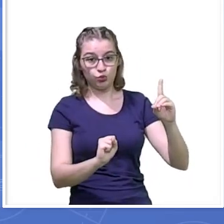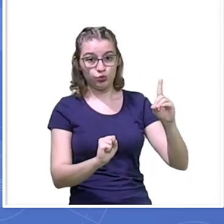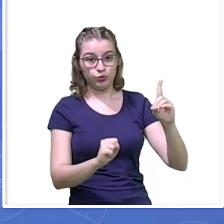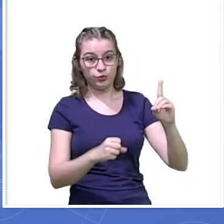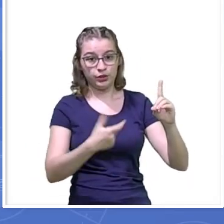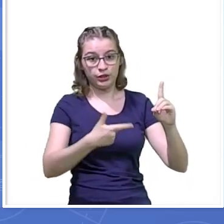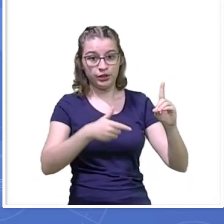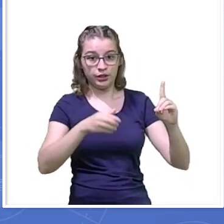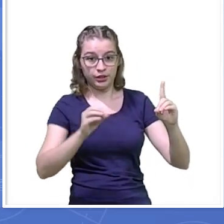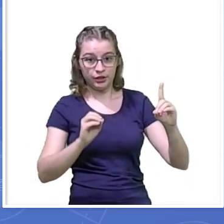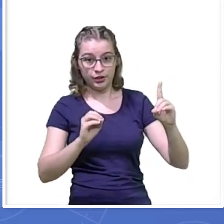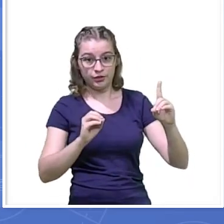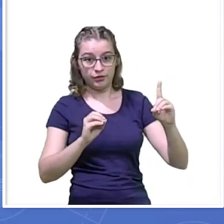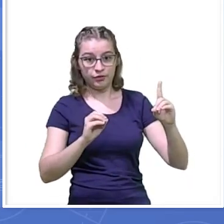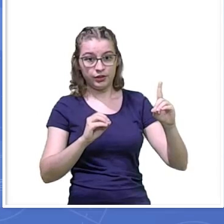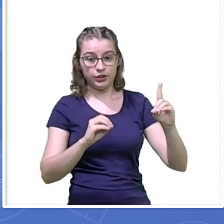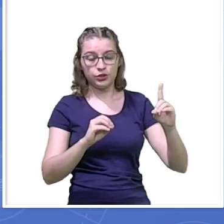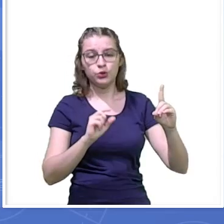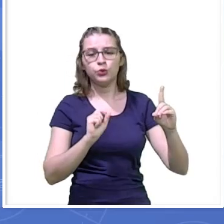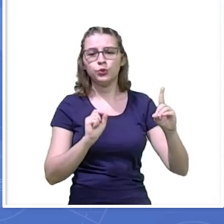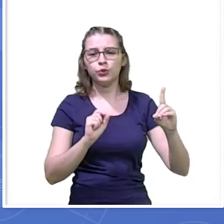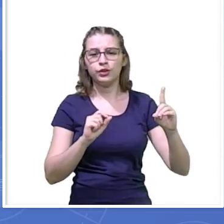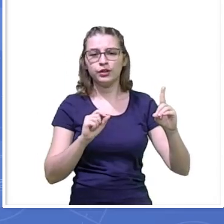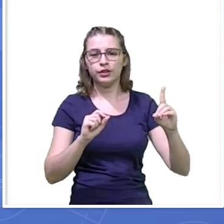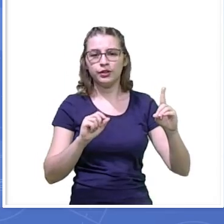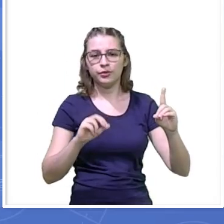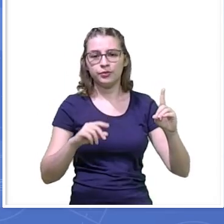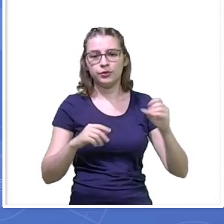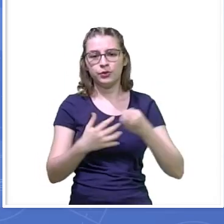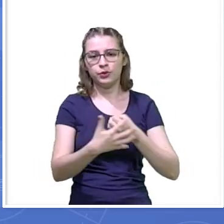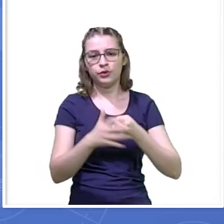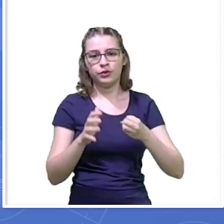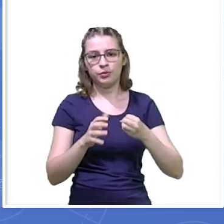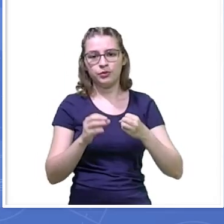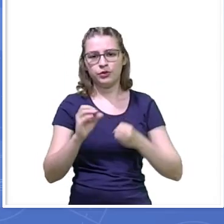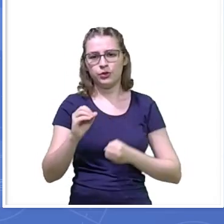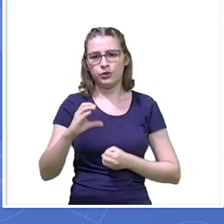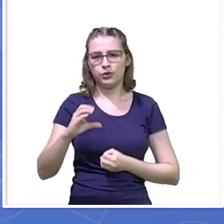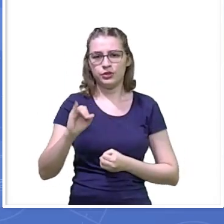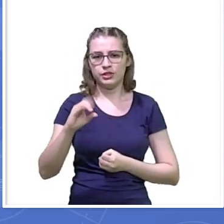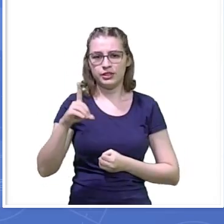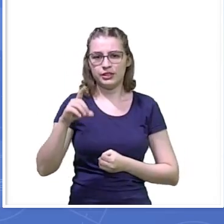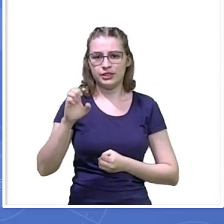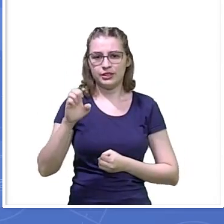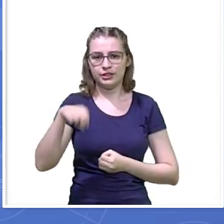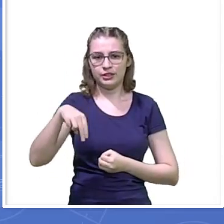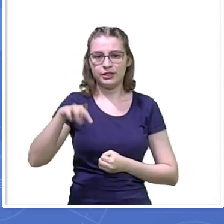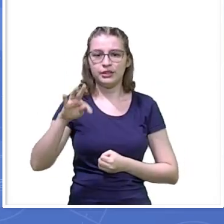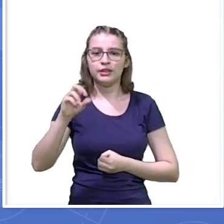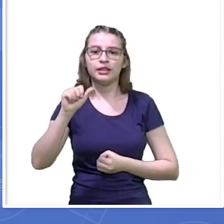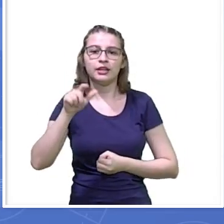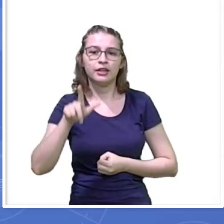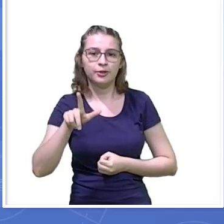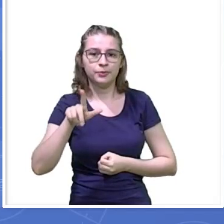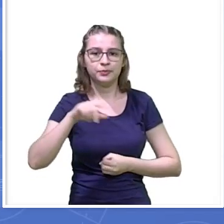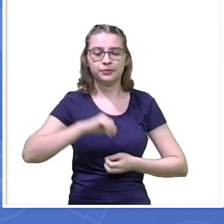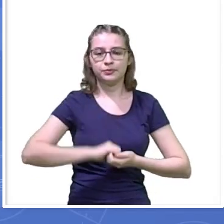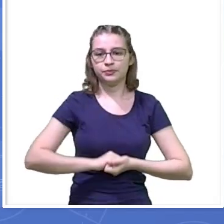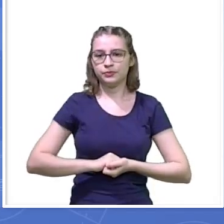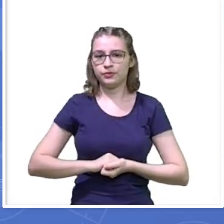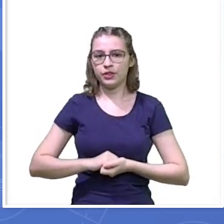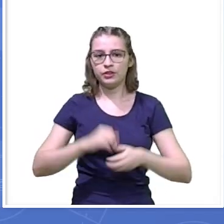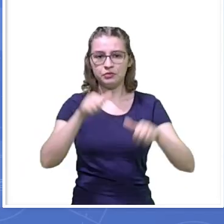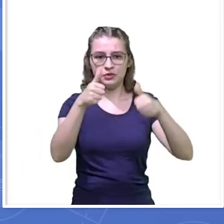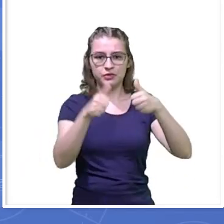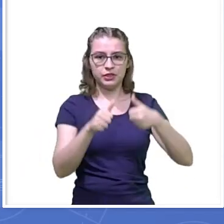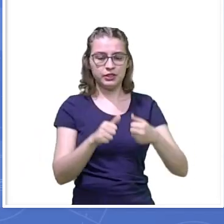do hemisfério ocidental. Né? Tá um pouquinho mais complexas as alternativas aí, certo? Mas é basicamente para você analisar